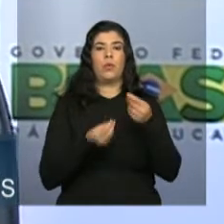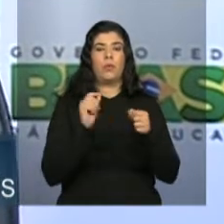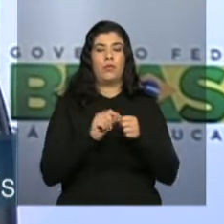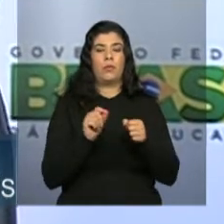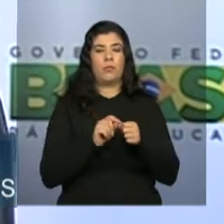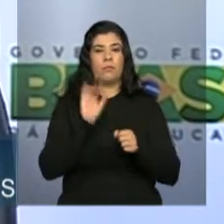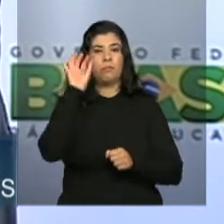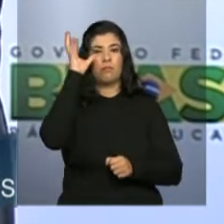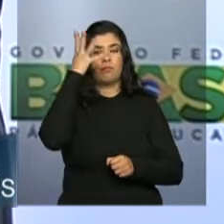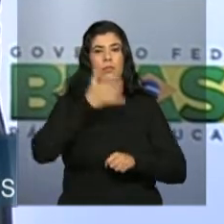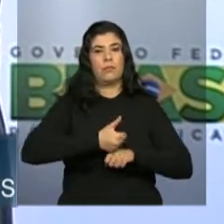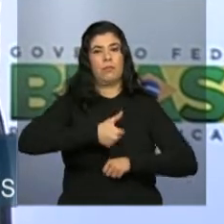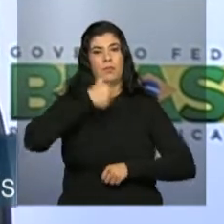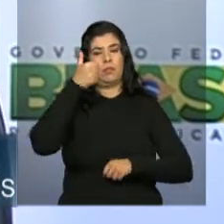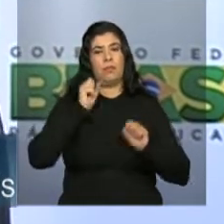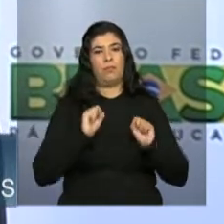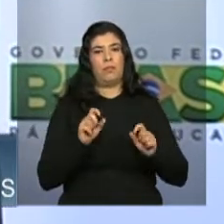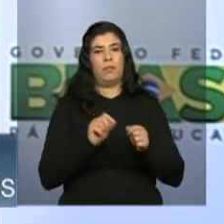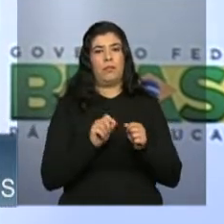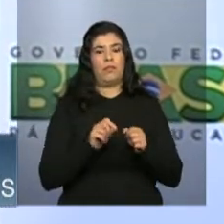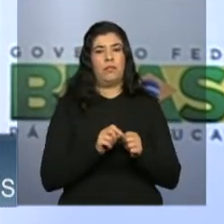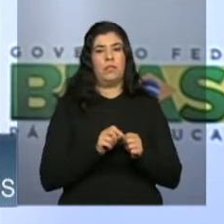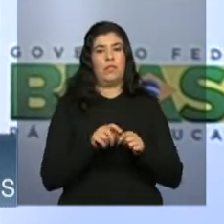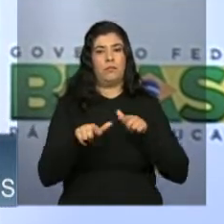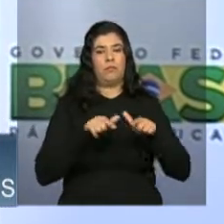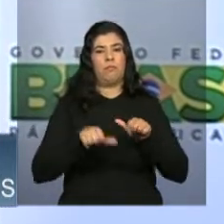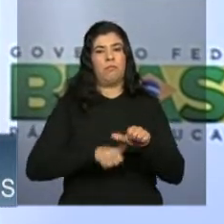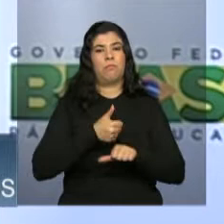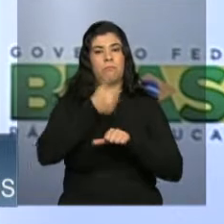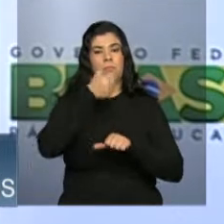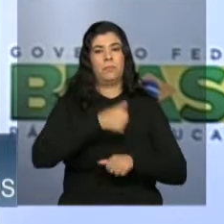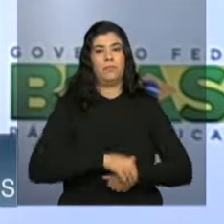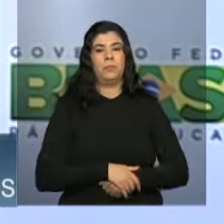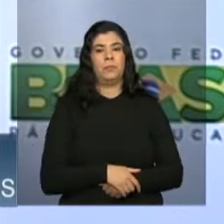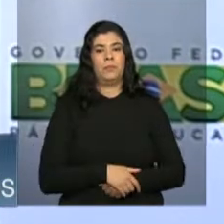vai ser decisivo para que nós possamos fazer a nossa tarefa